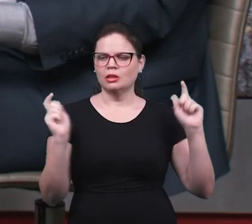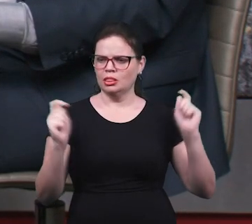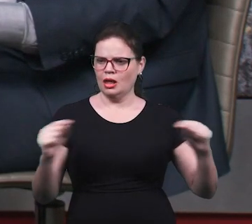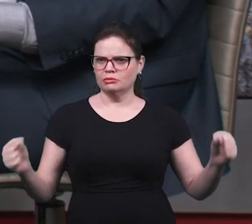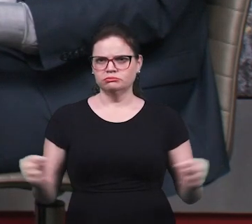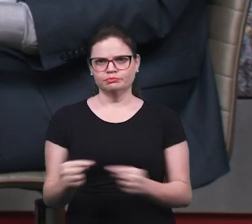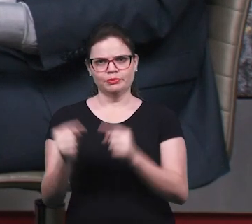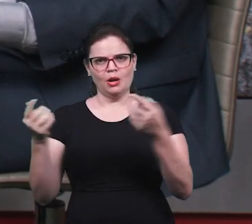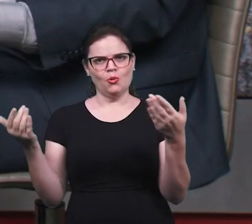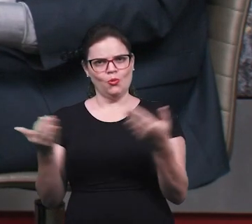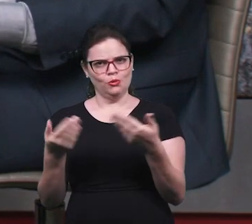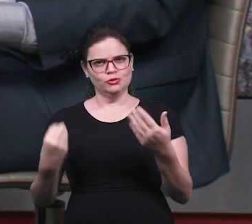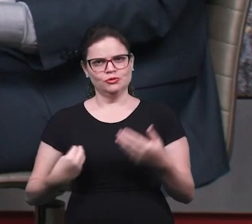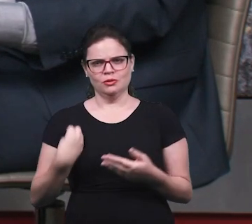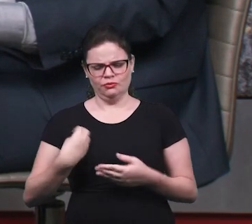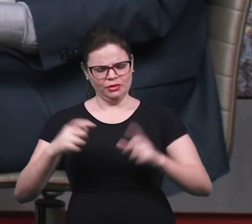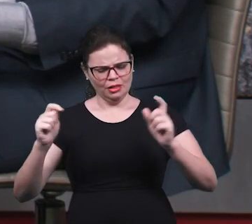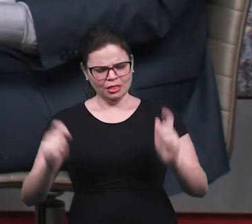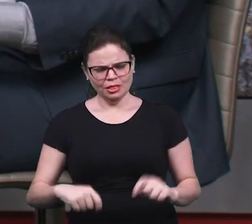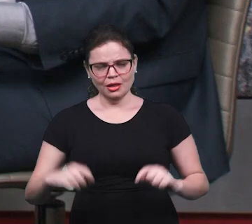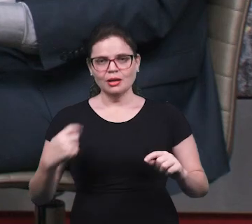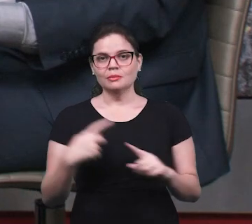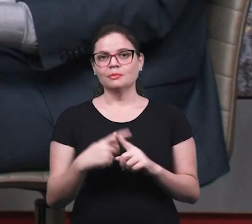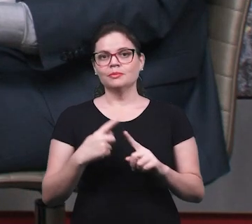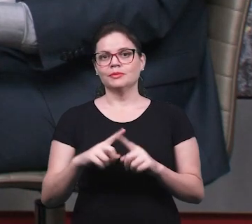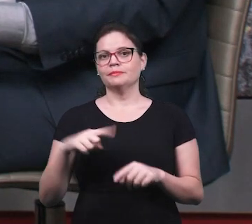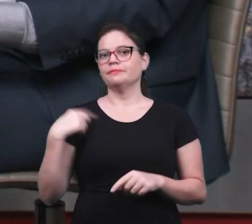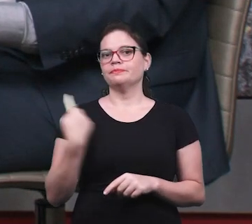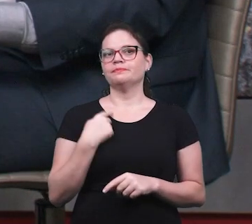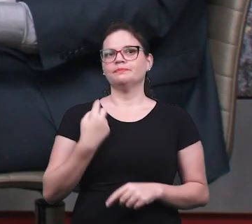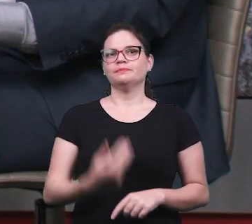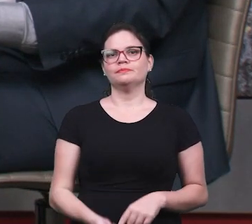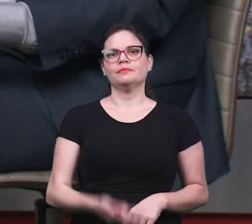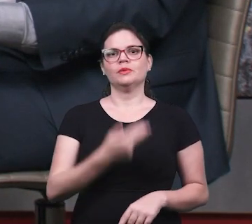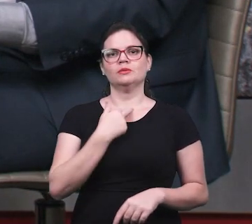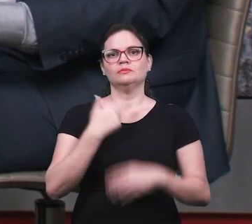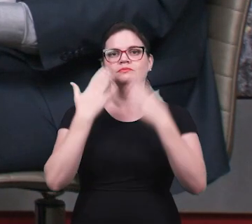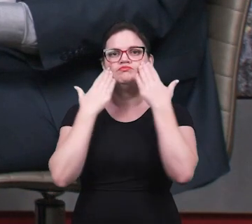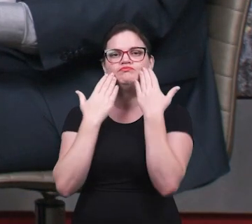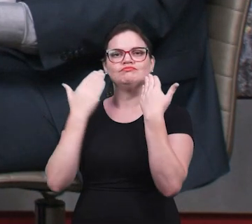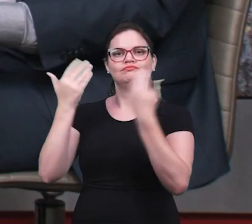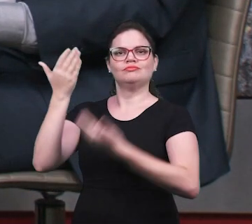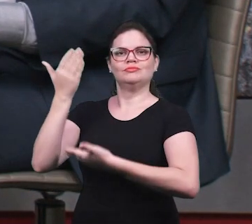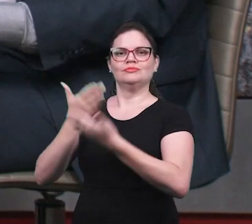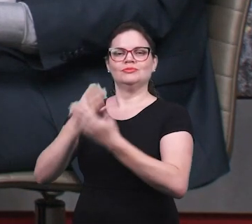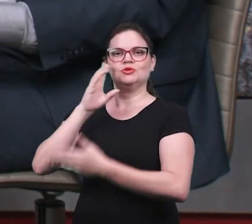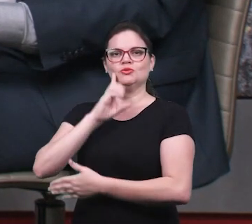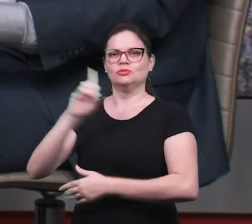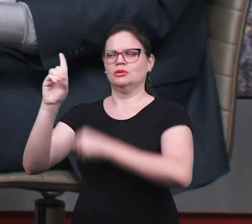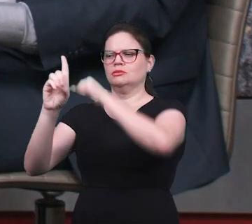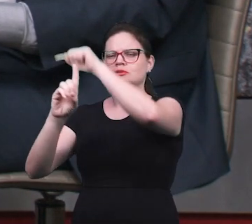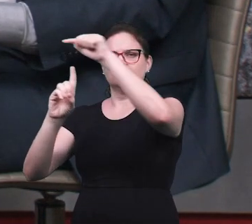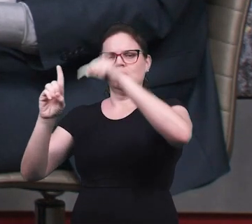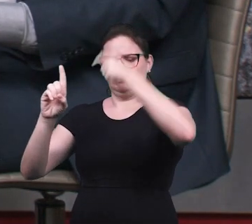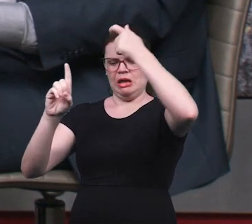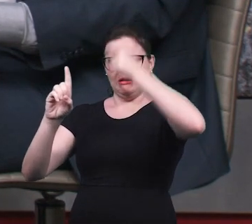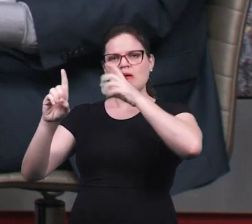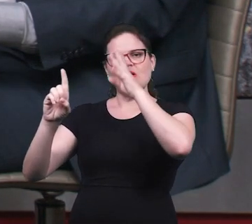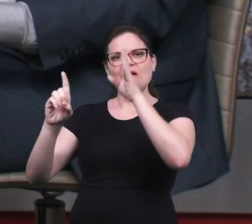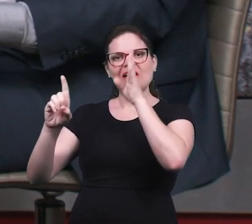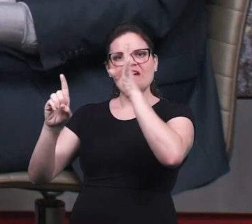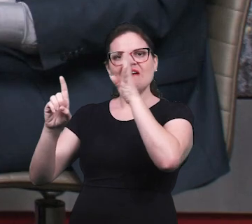se aplicam à nossa vida hoje. Por quê? Porque nós não podemos nos apresentar diante de um Deus que é